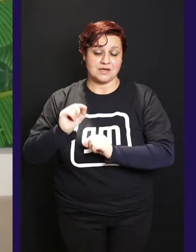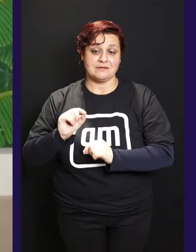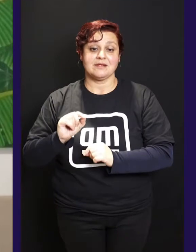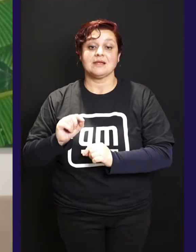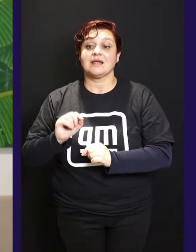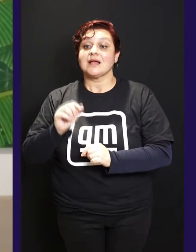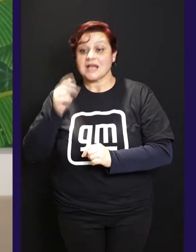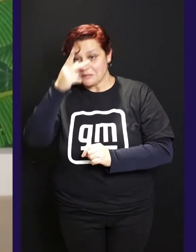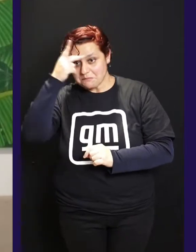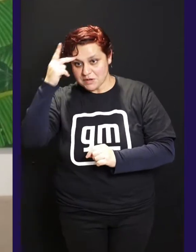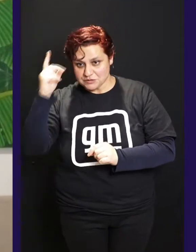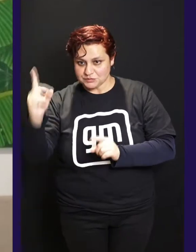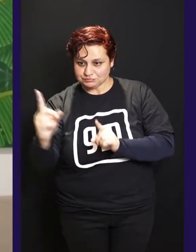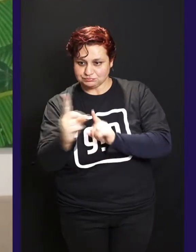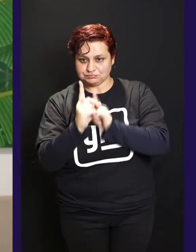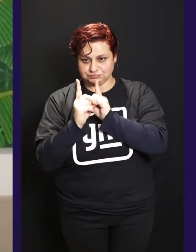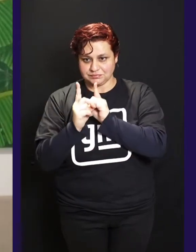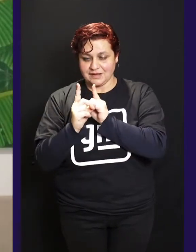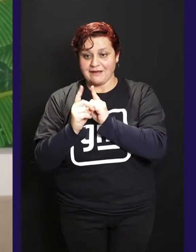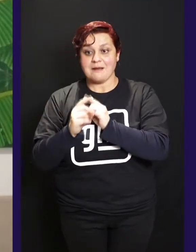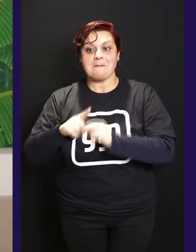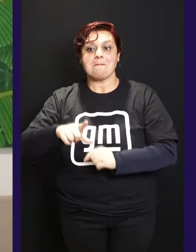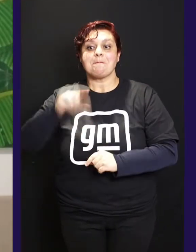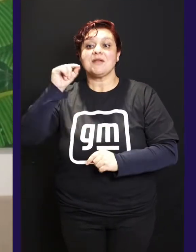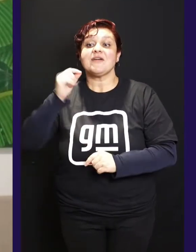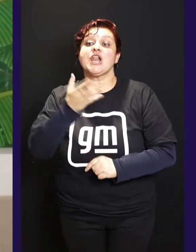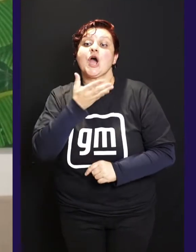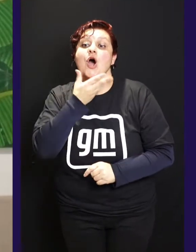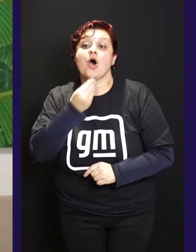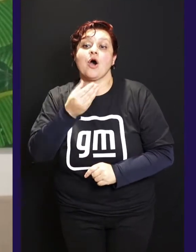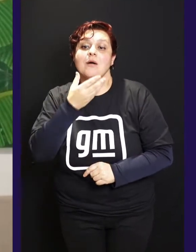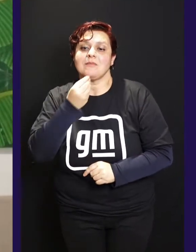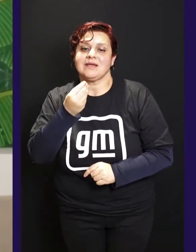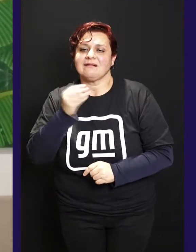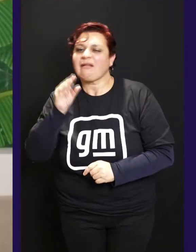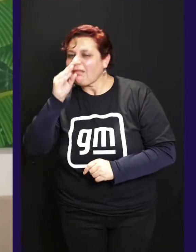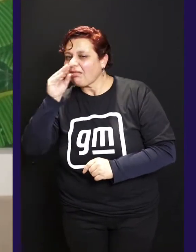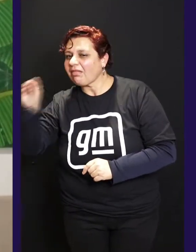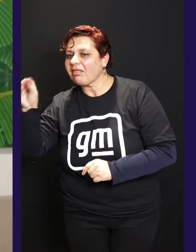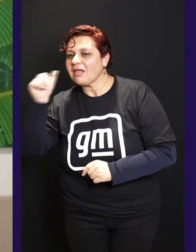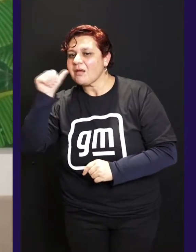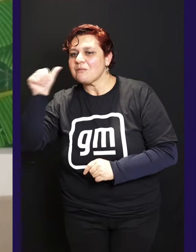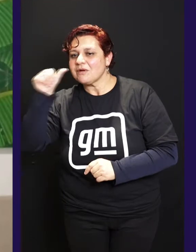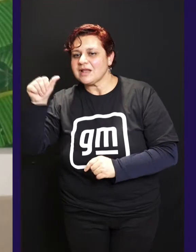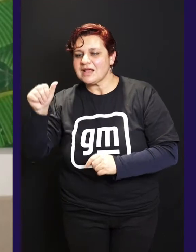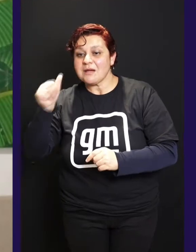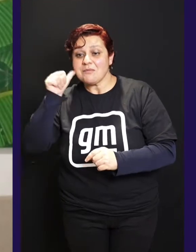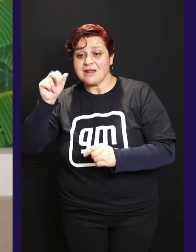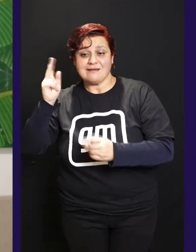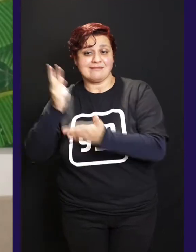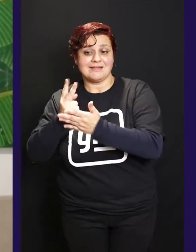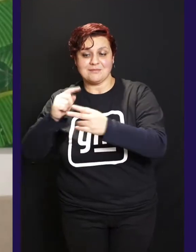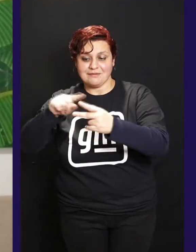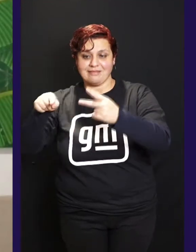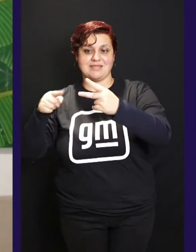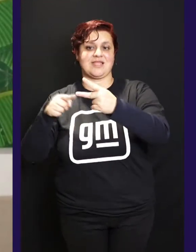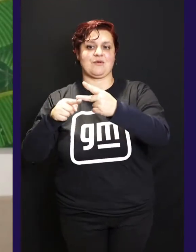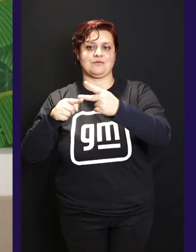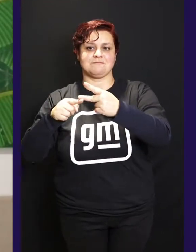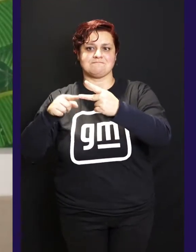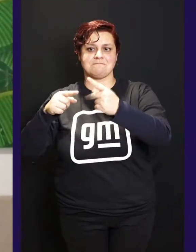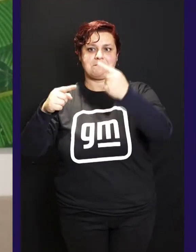homem, né, que mulheres como ela eram deixadas em segundo plano.